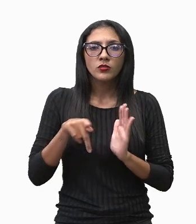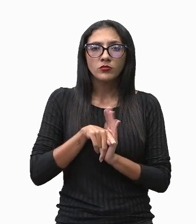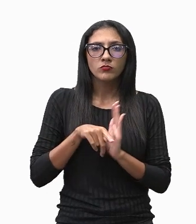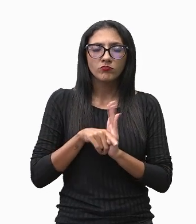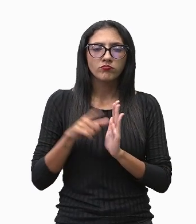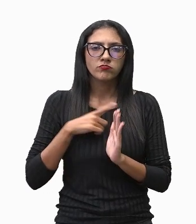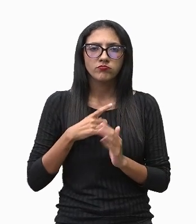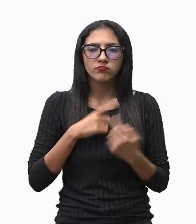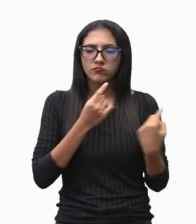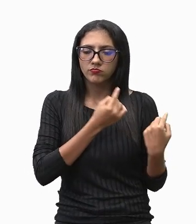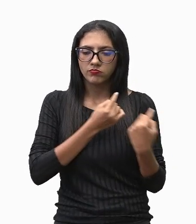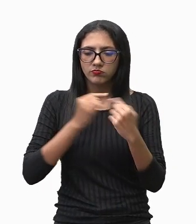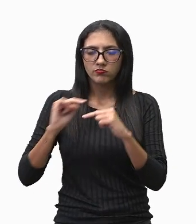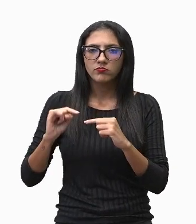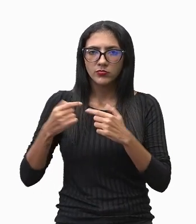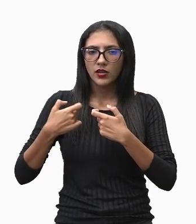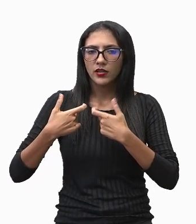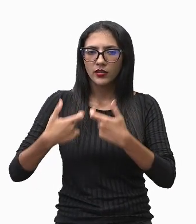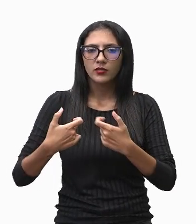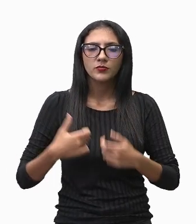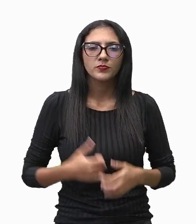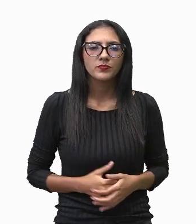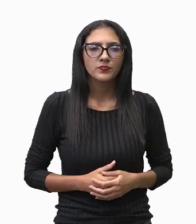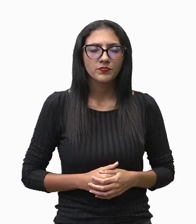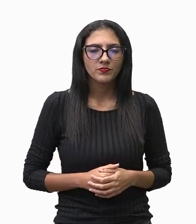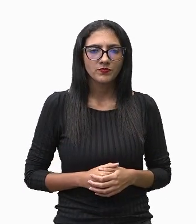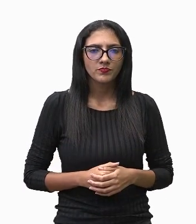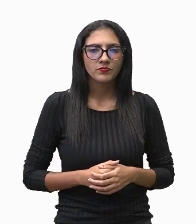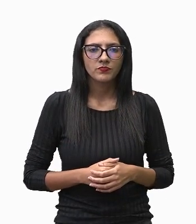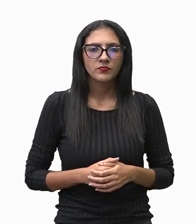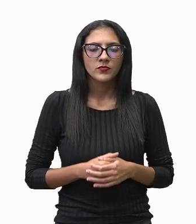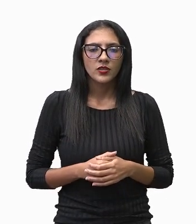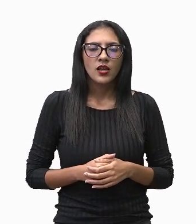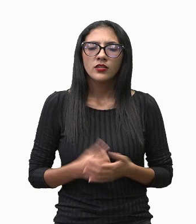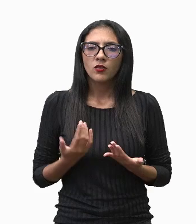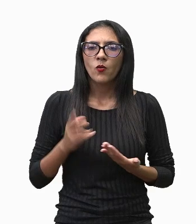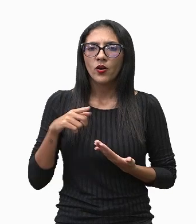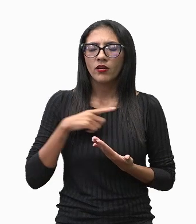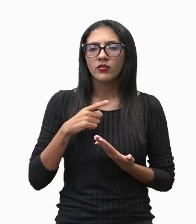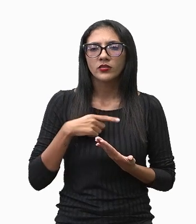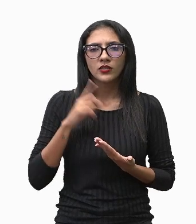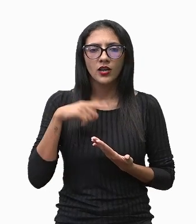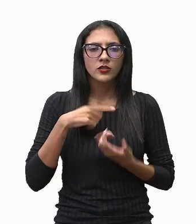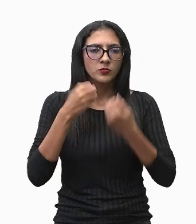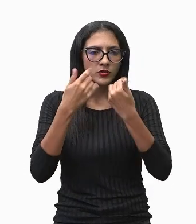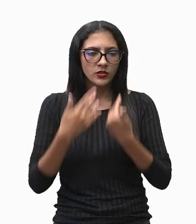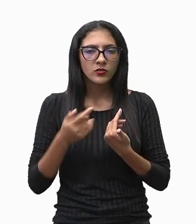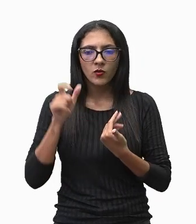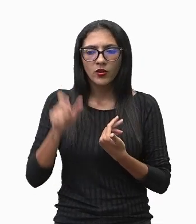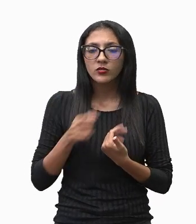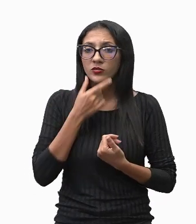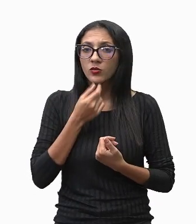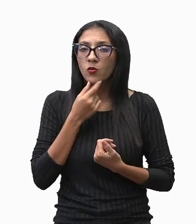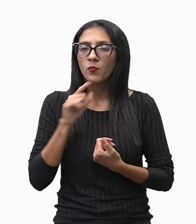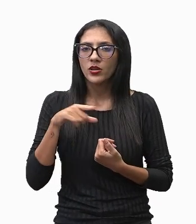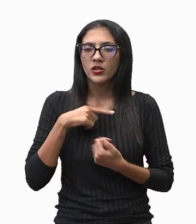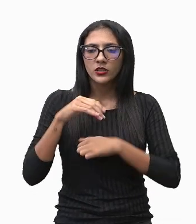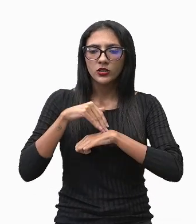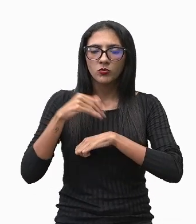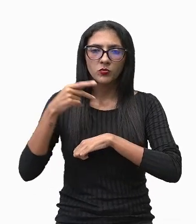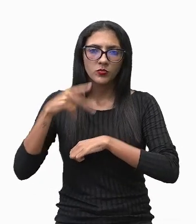Iraque. Então, com essa justificativa de que Saddam Hussein, né, estava estocando